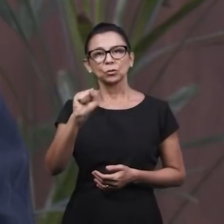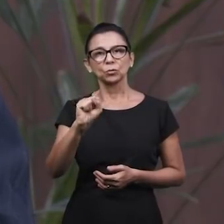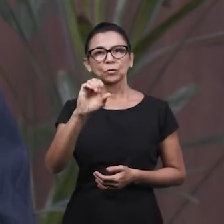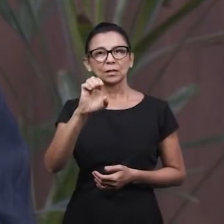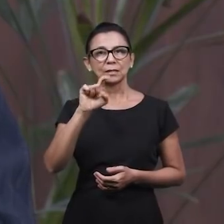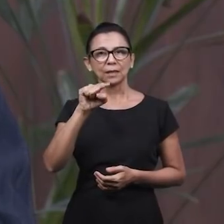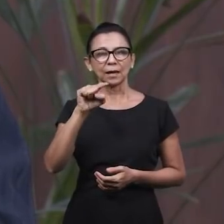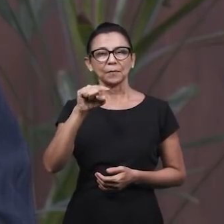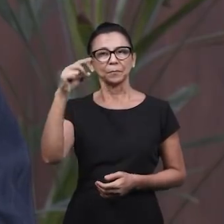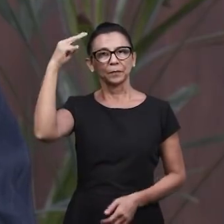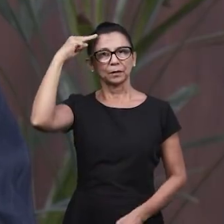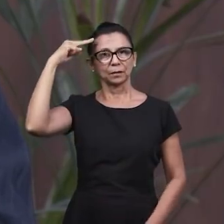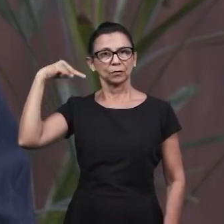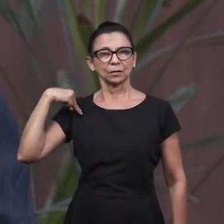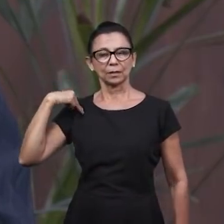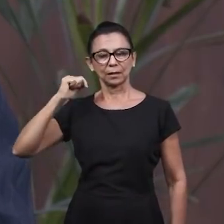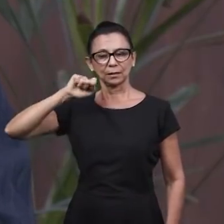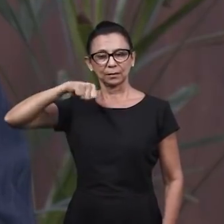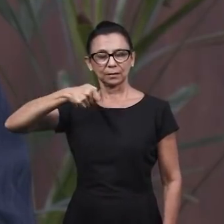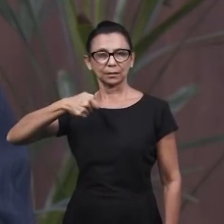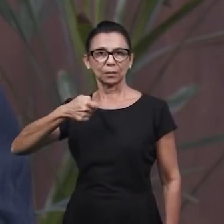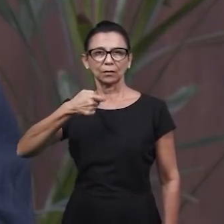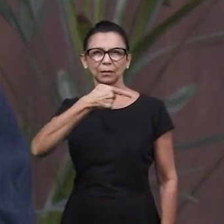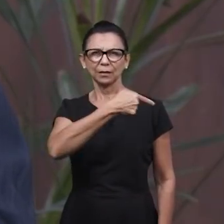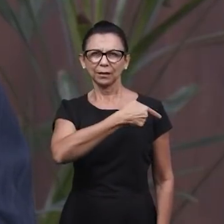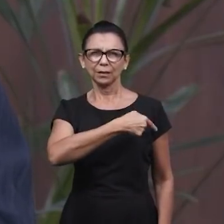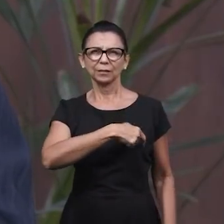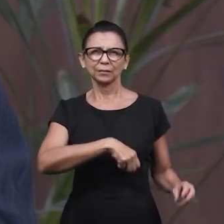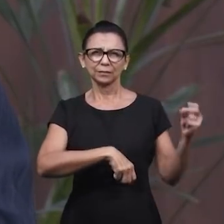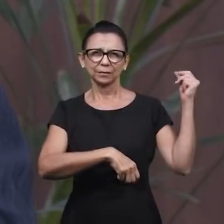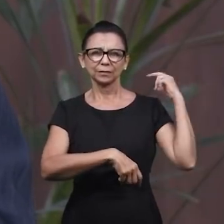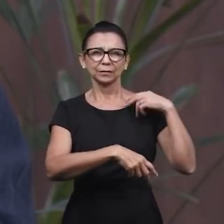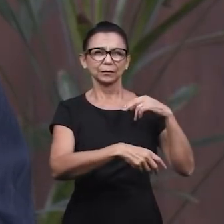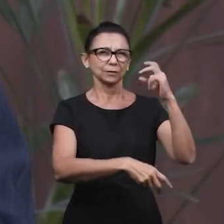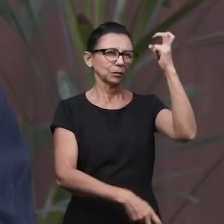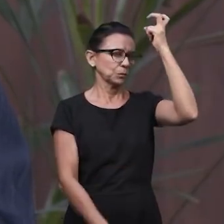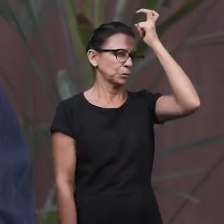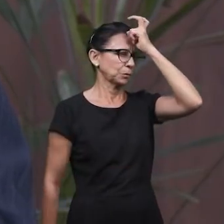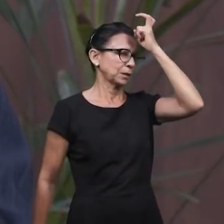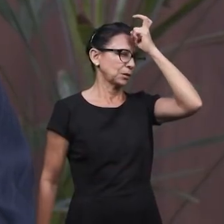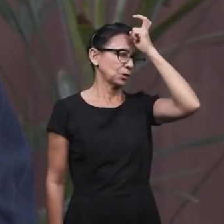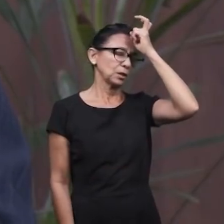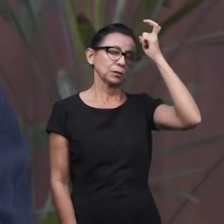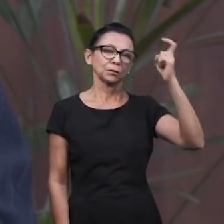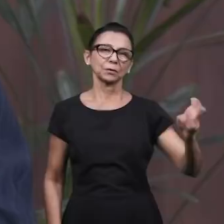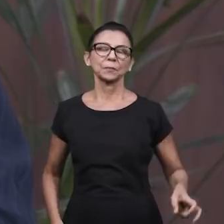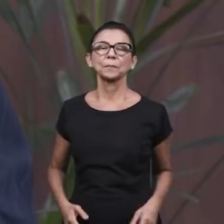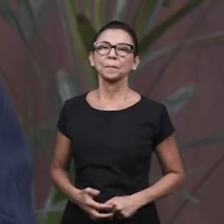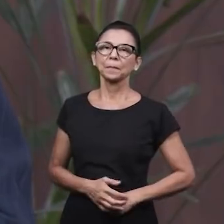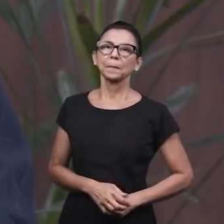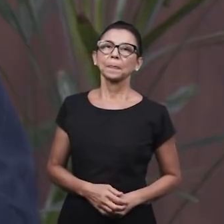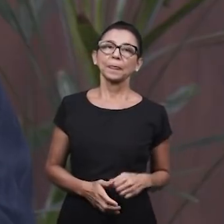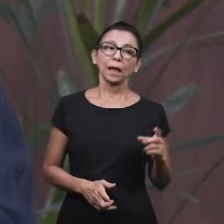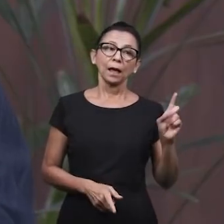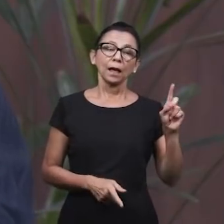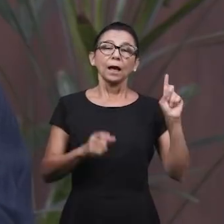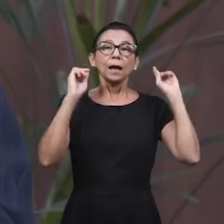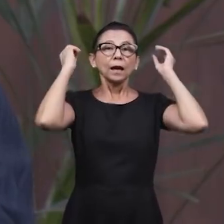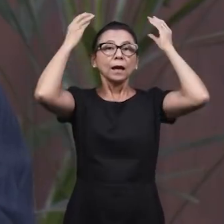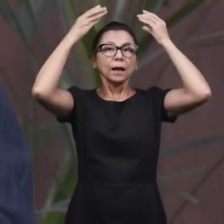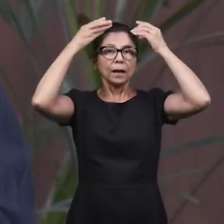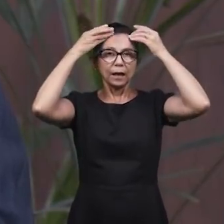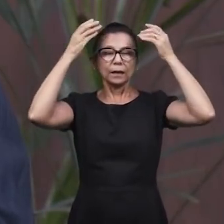né? José, lá do Egito, primeiro é que ele, José, na condição de homem, ele foi